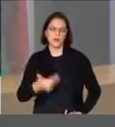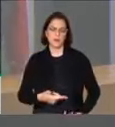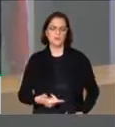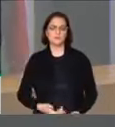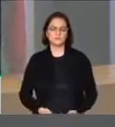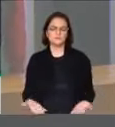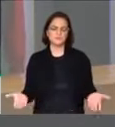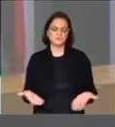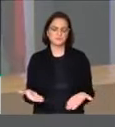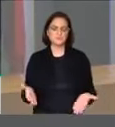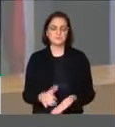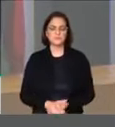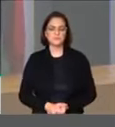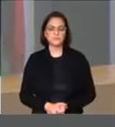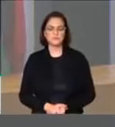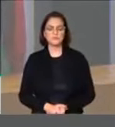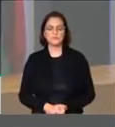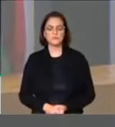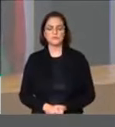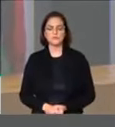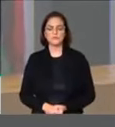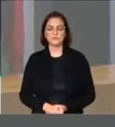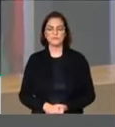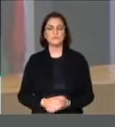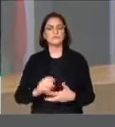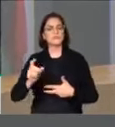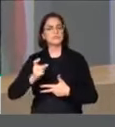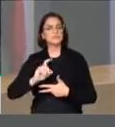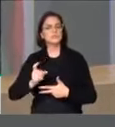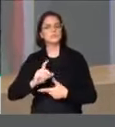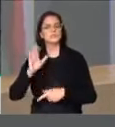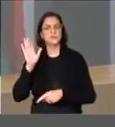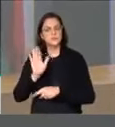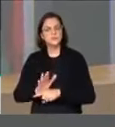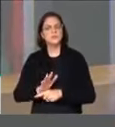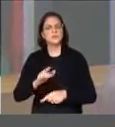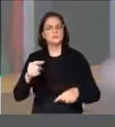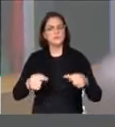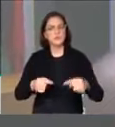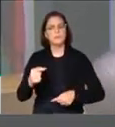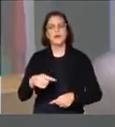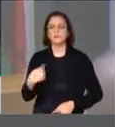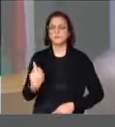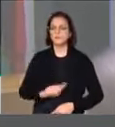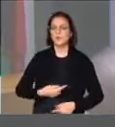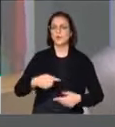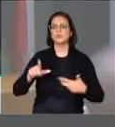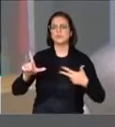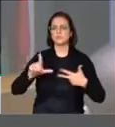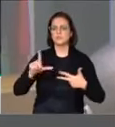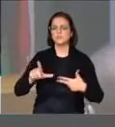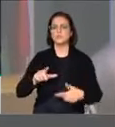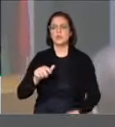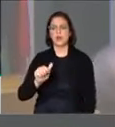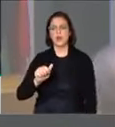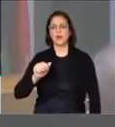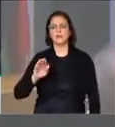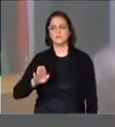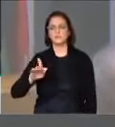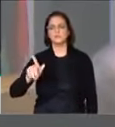fazendo a sua parte como Executivo, contribuindo com o debate que nós fazíamos aqui nesta casa com a